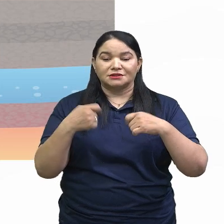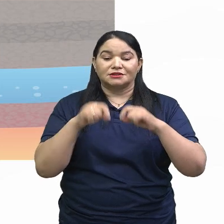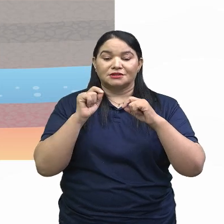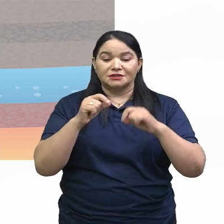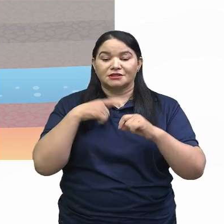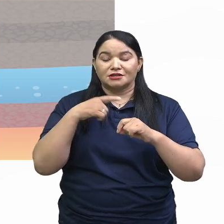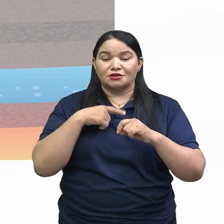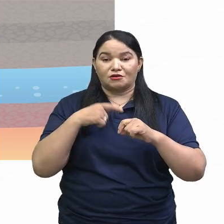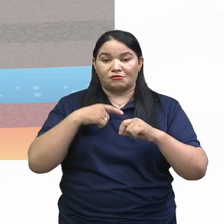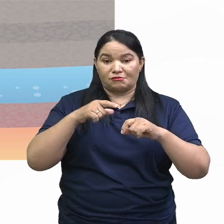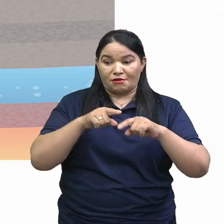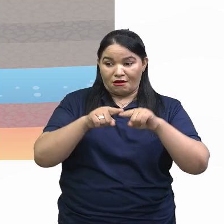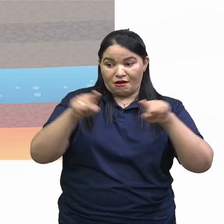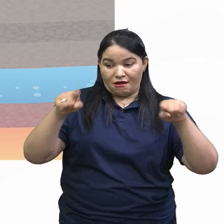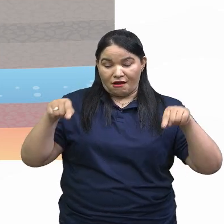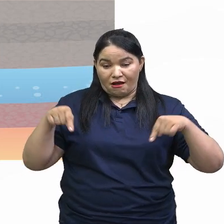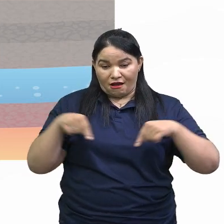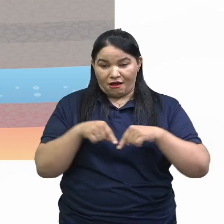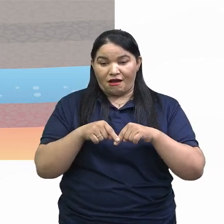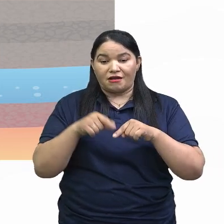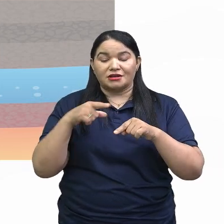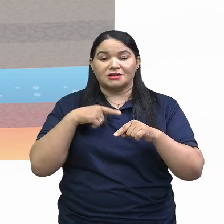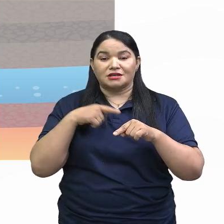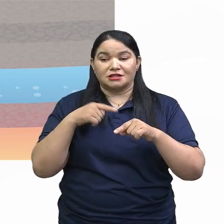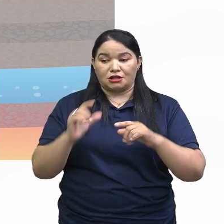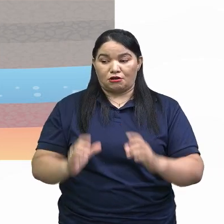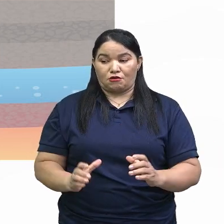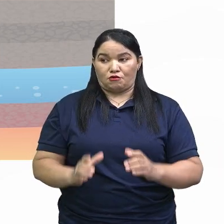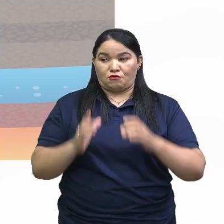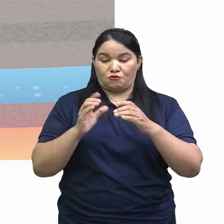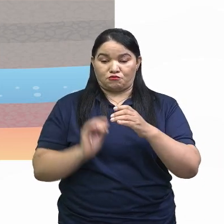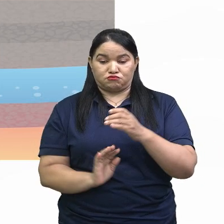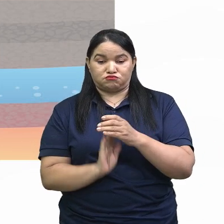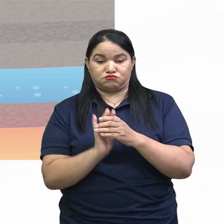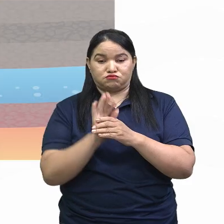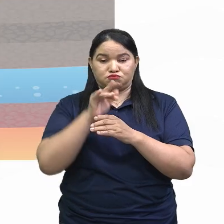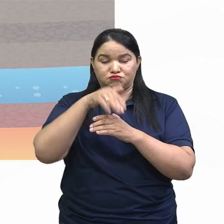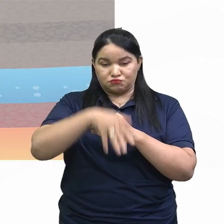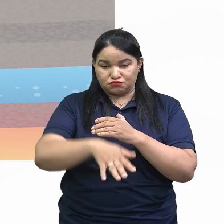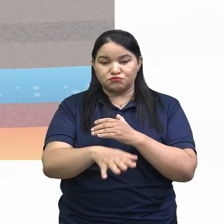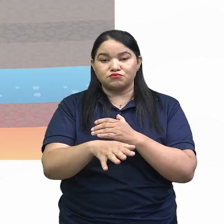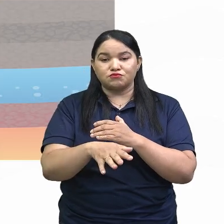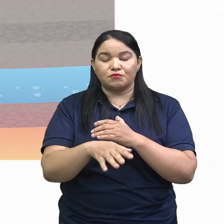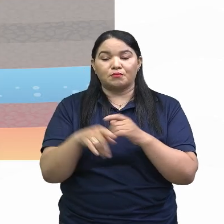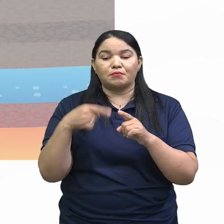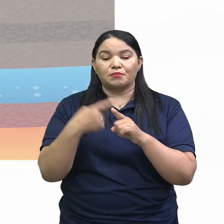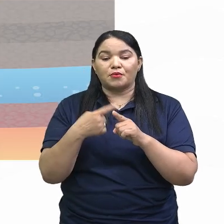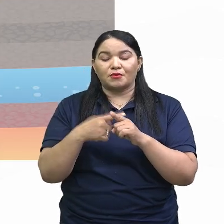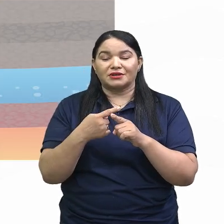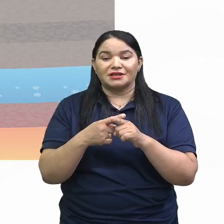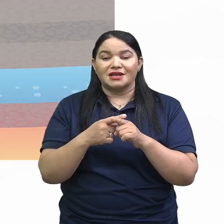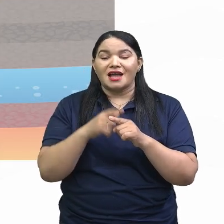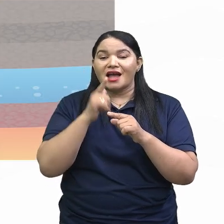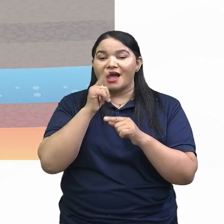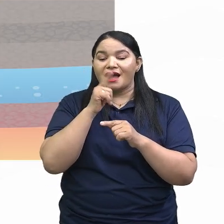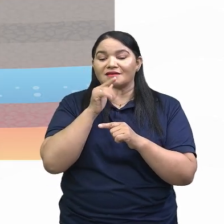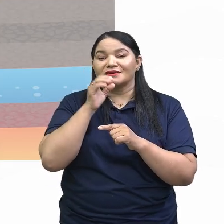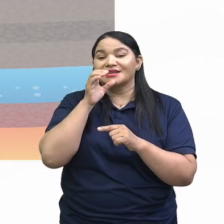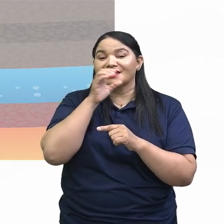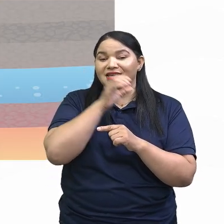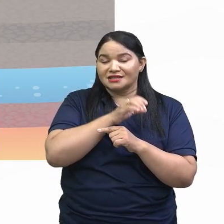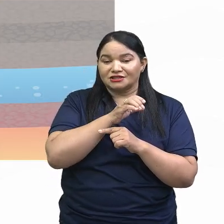ali áreas onde tem vulcões, porque vai captar ali essa água quente lá